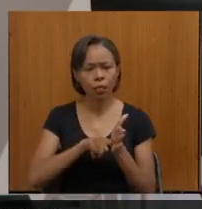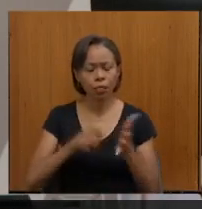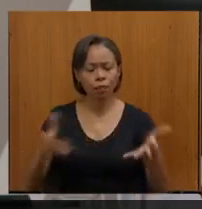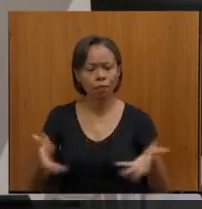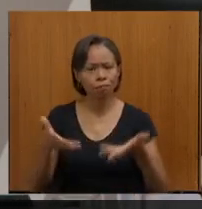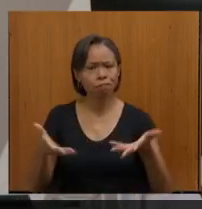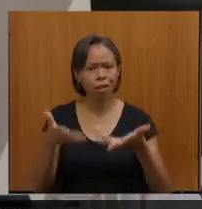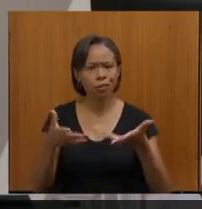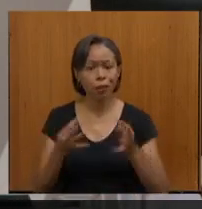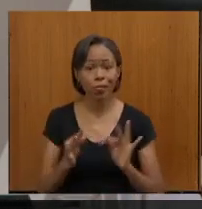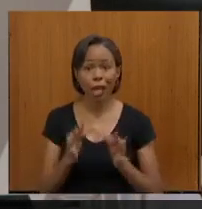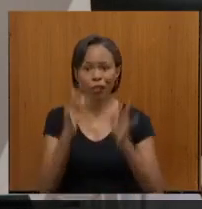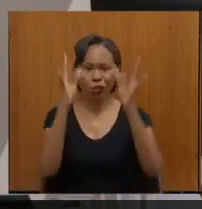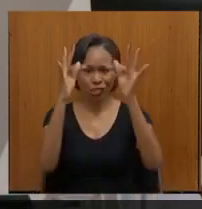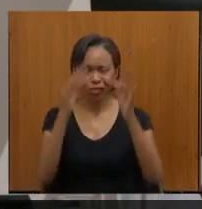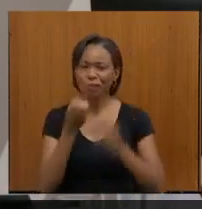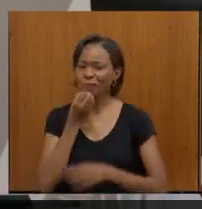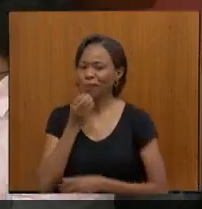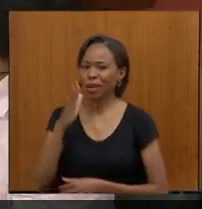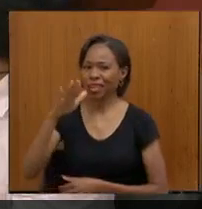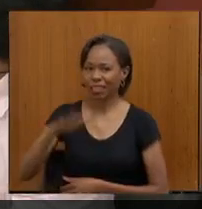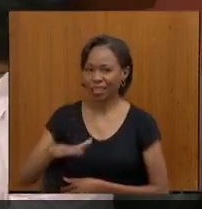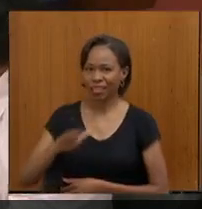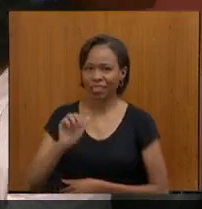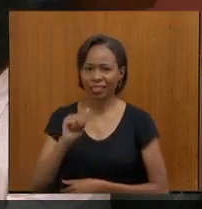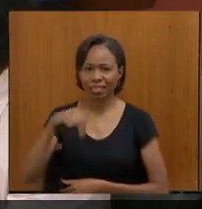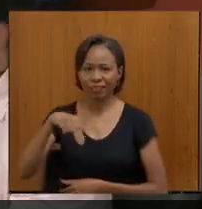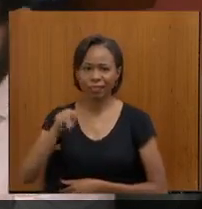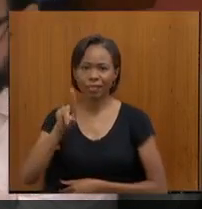Boa tarde Andreas felder